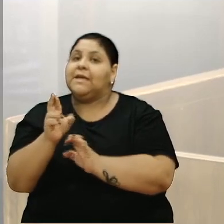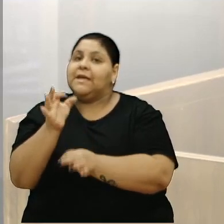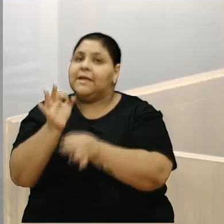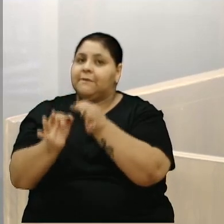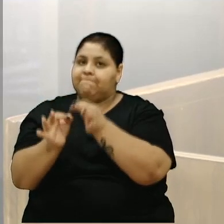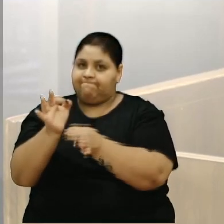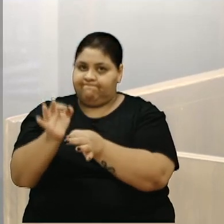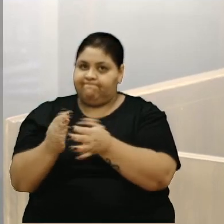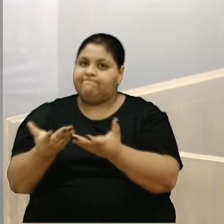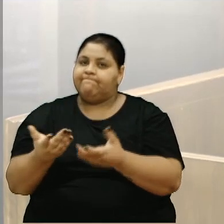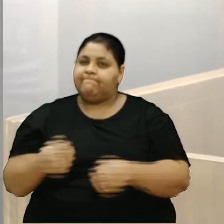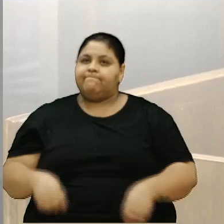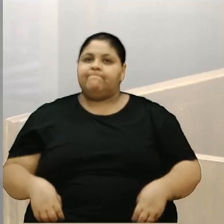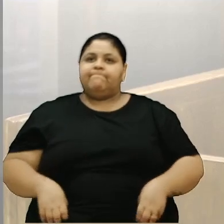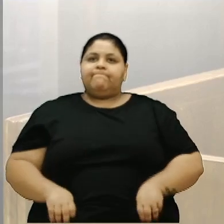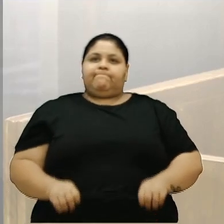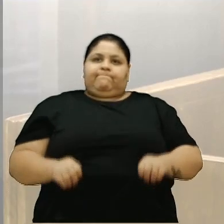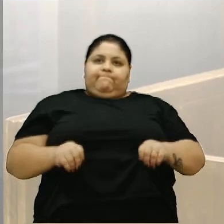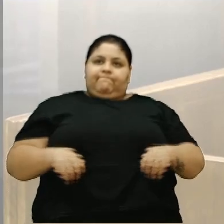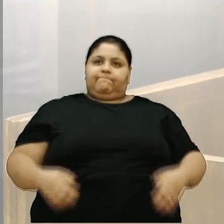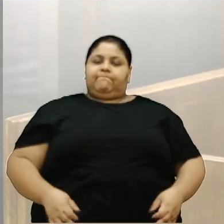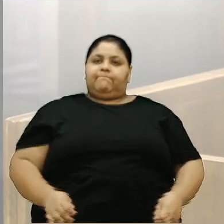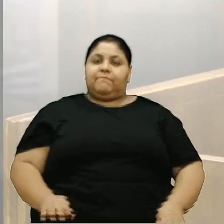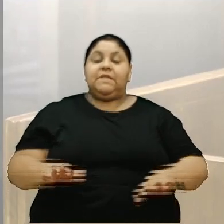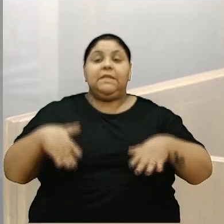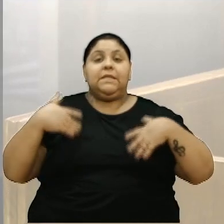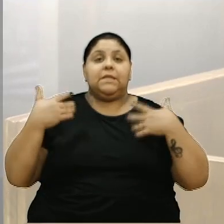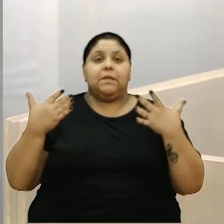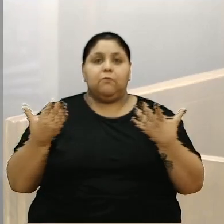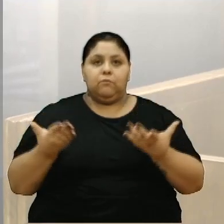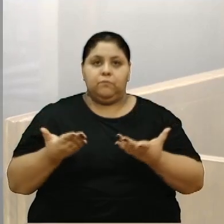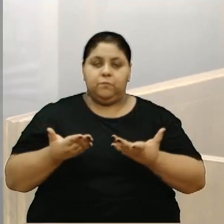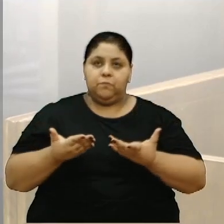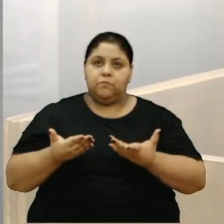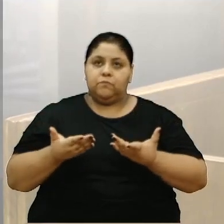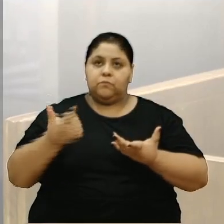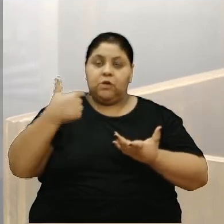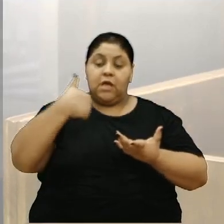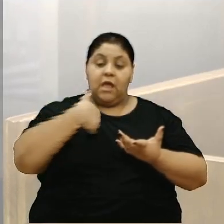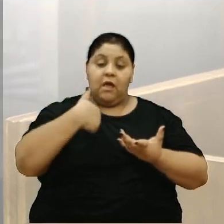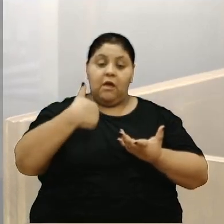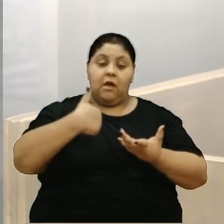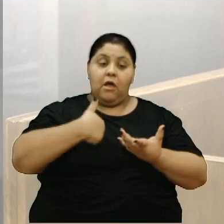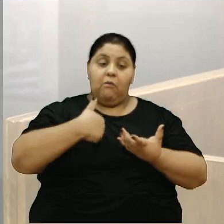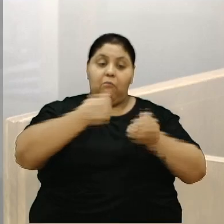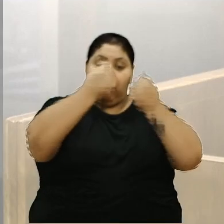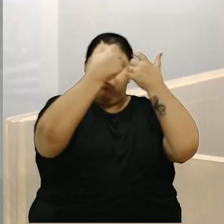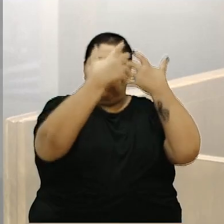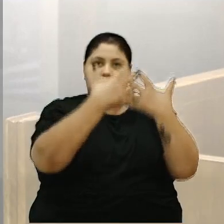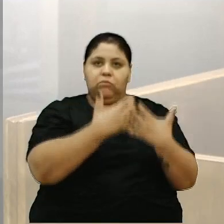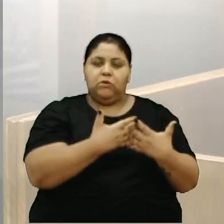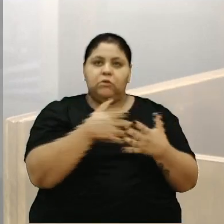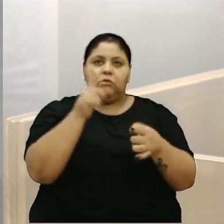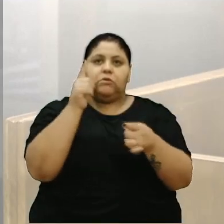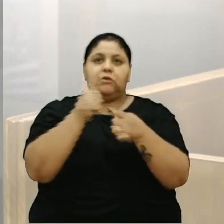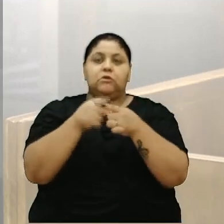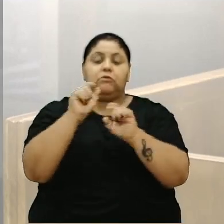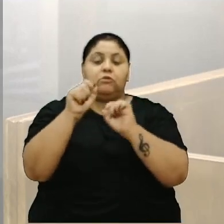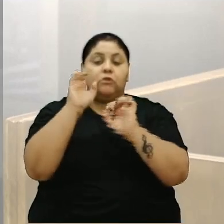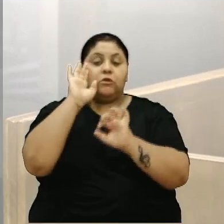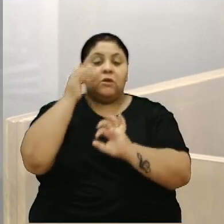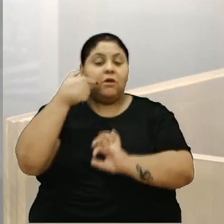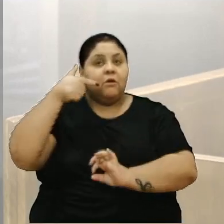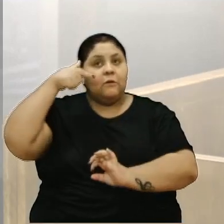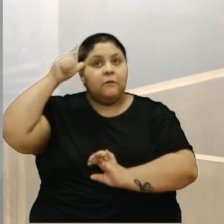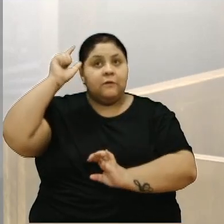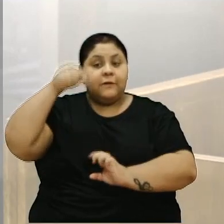Vai responder. Então, gente, eu trago essa situação por causa do que aconteceu ontem